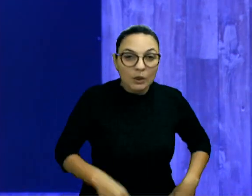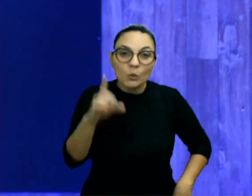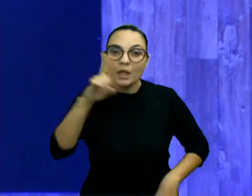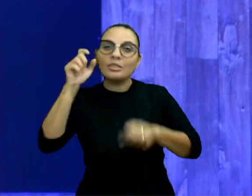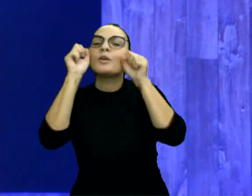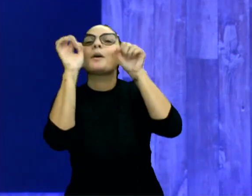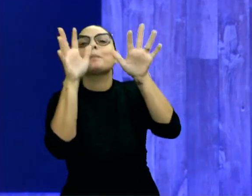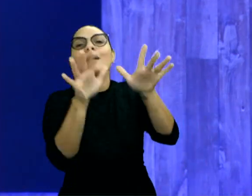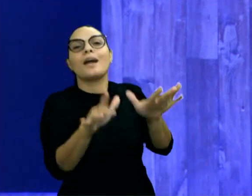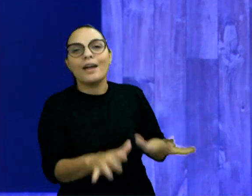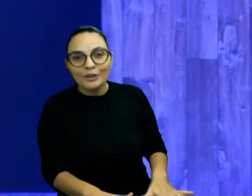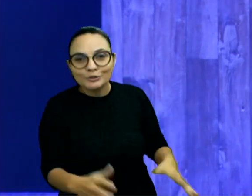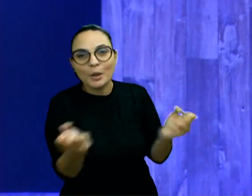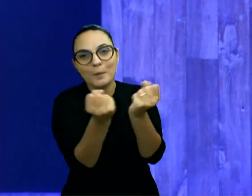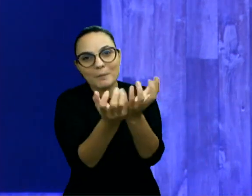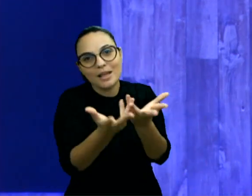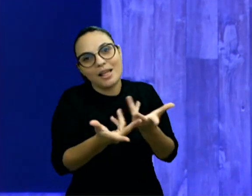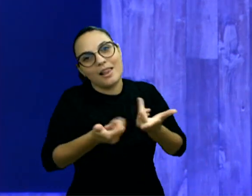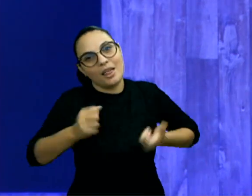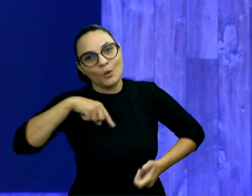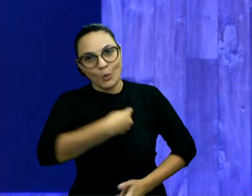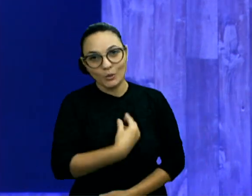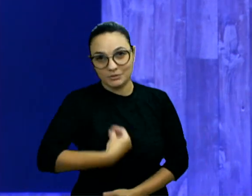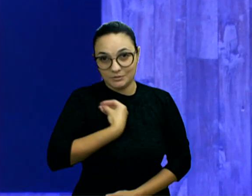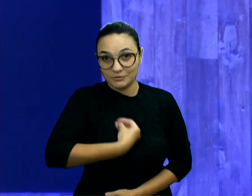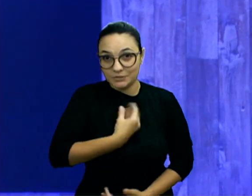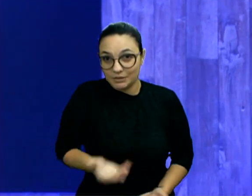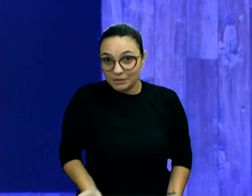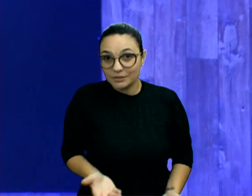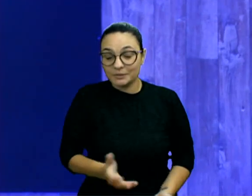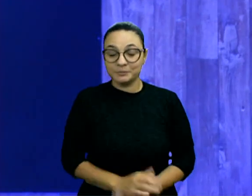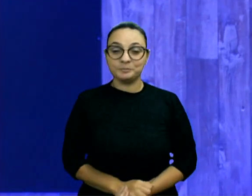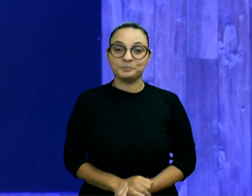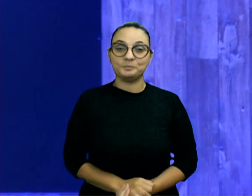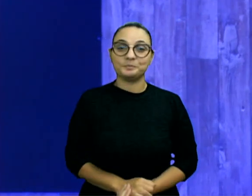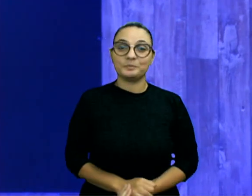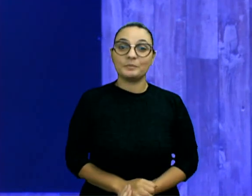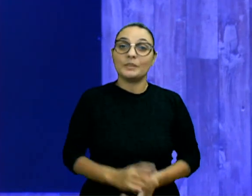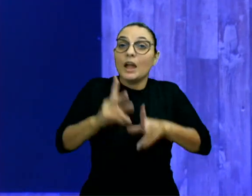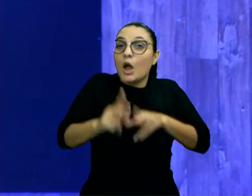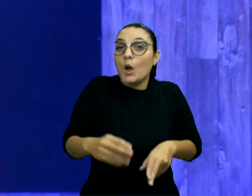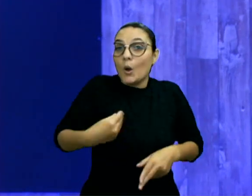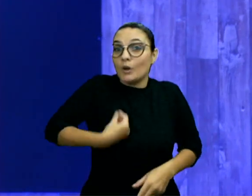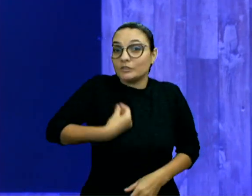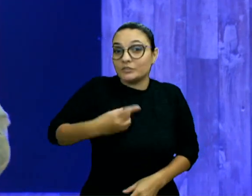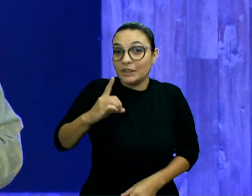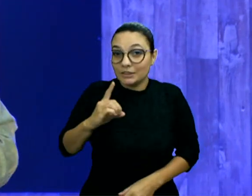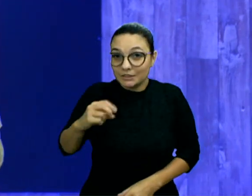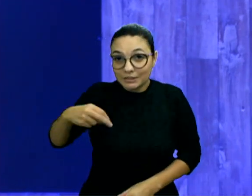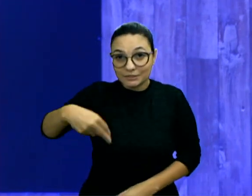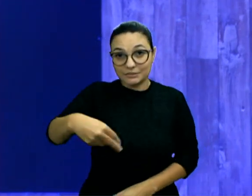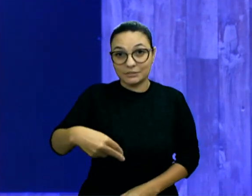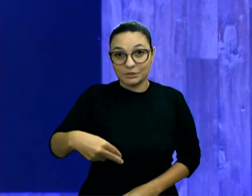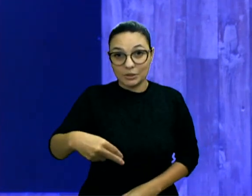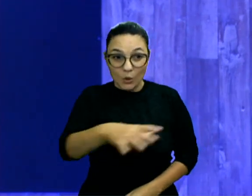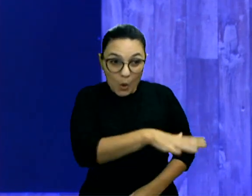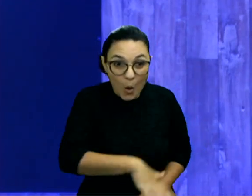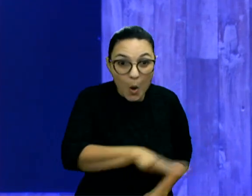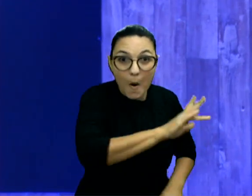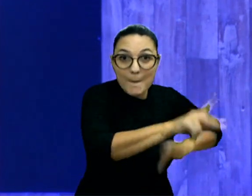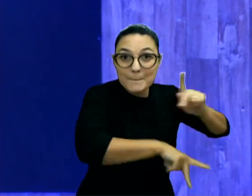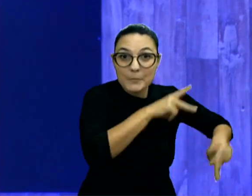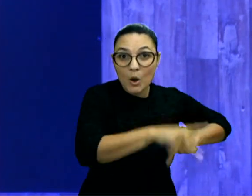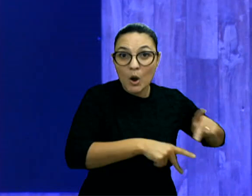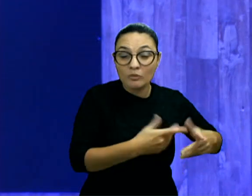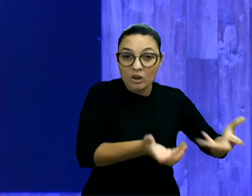tem que fazer através das nossas vidas. E assim foi com a vida de Daniel. Os homens queriam acabar com